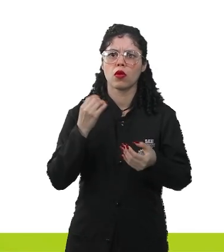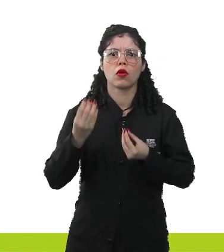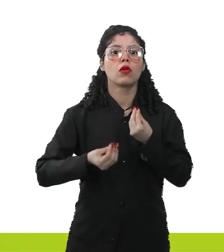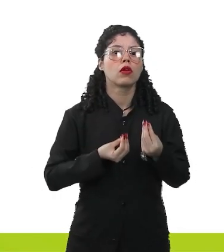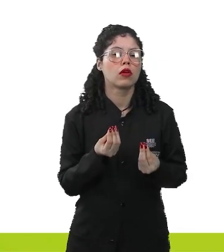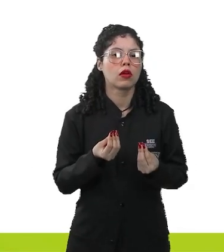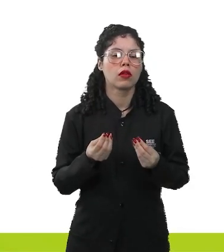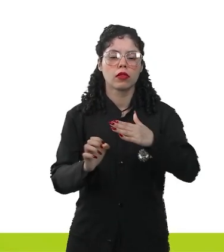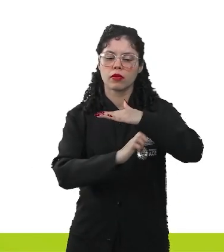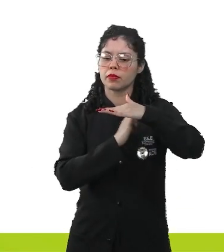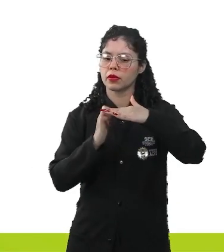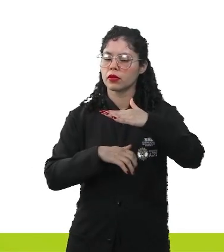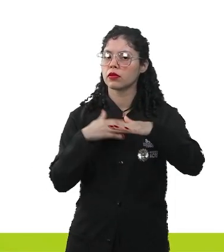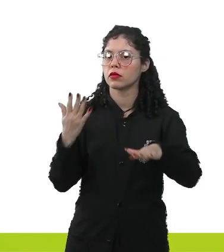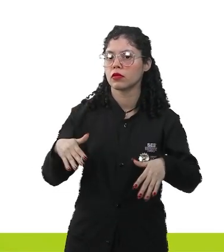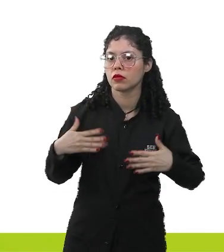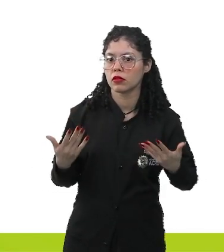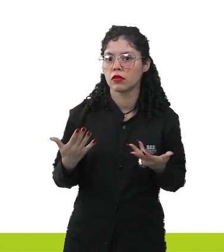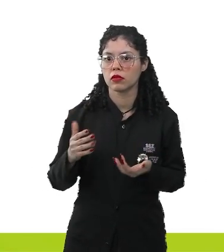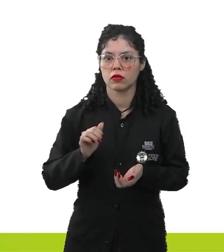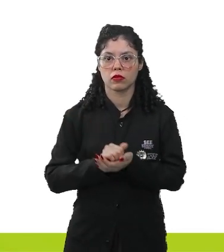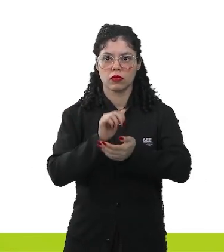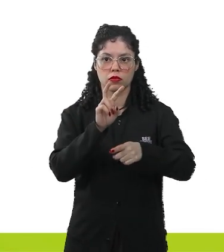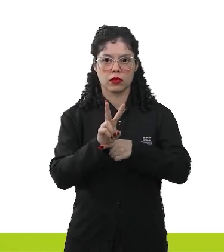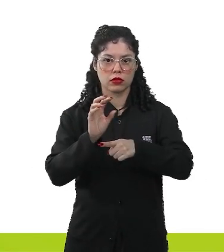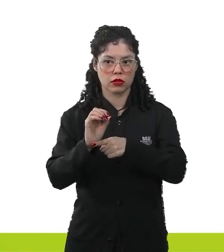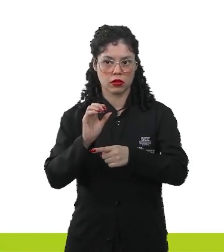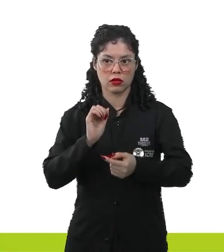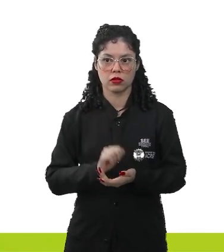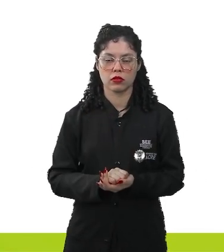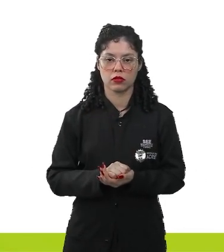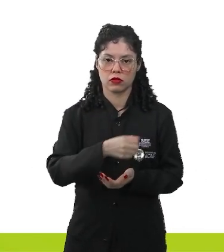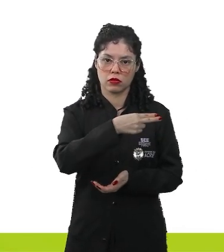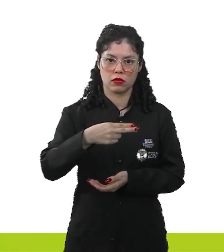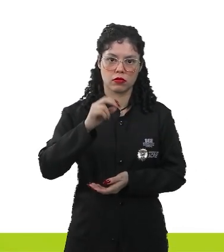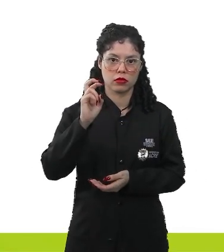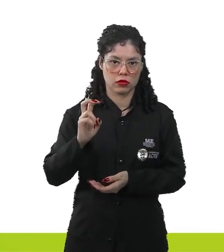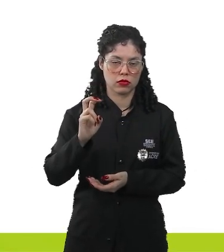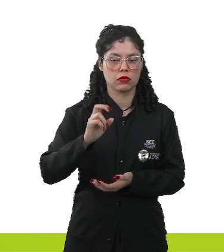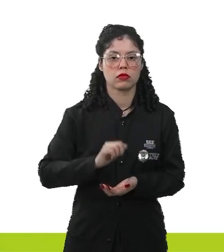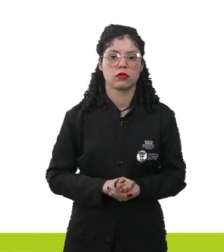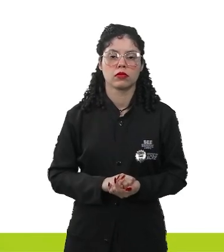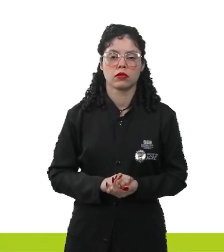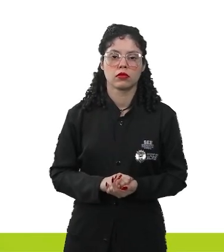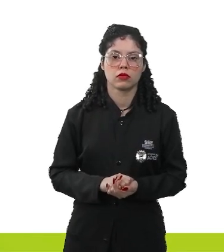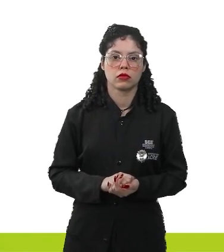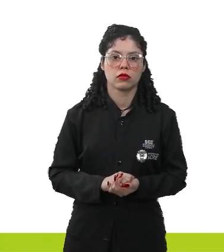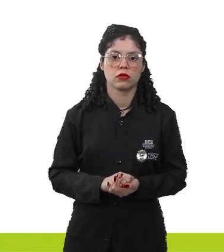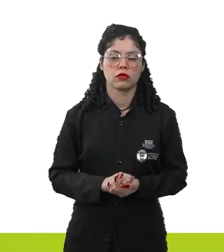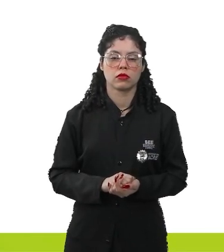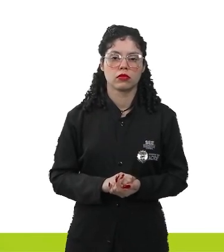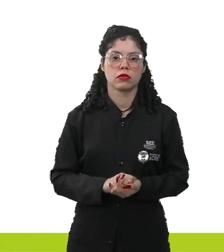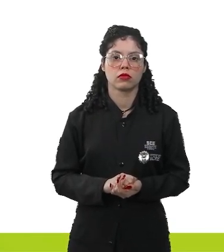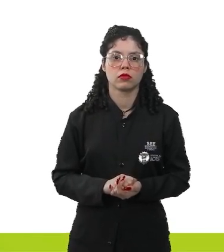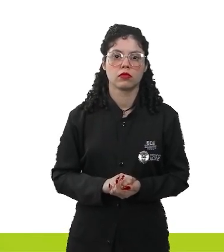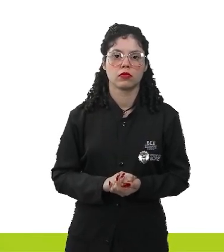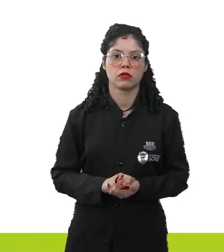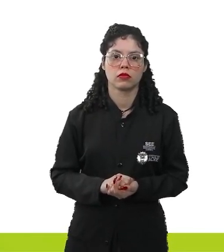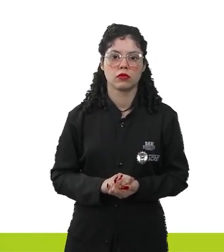da empresa? O V0 igual a 5, ele está no